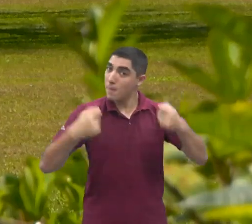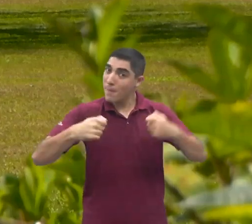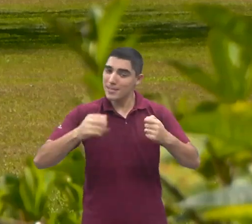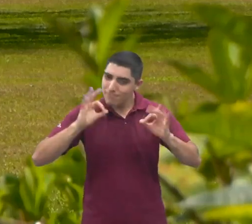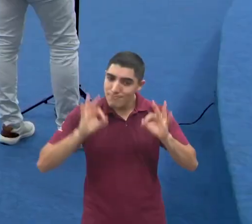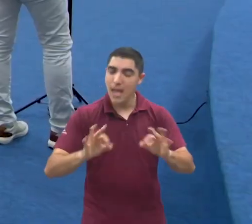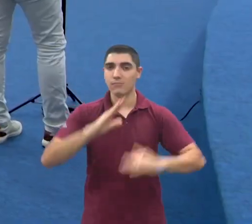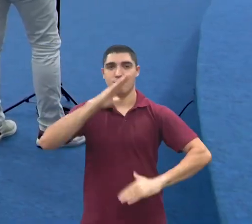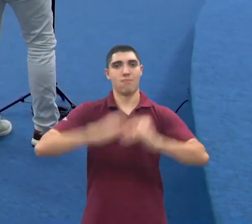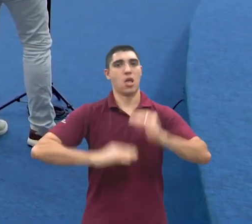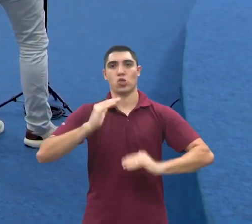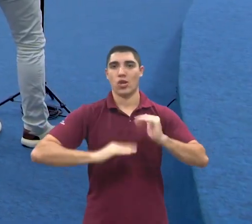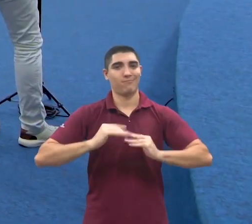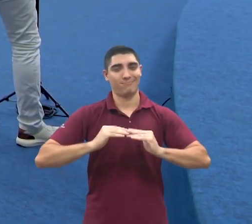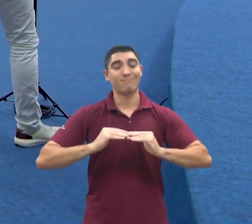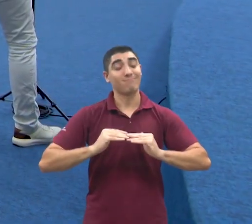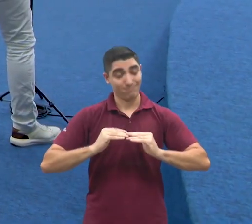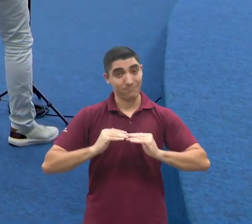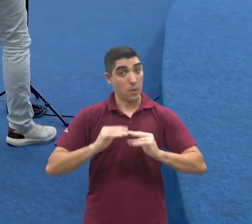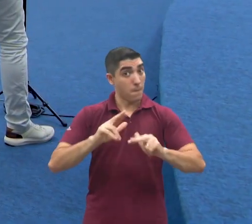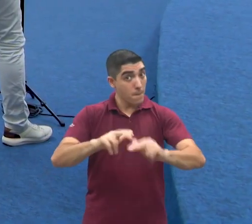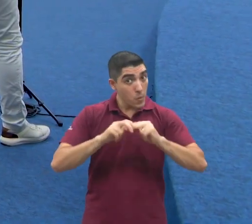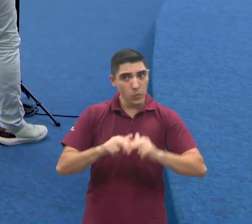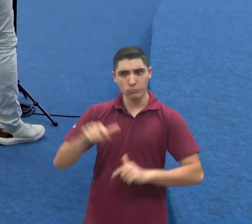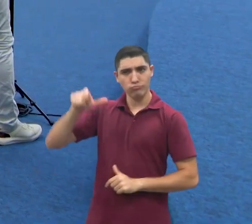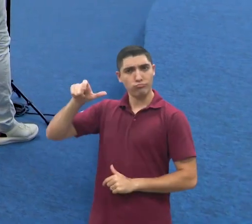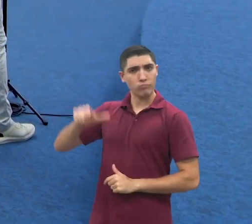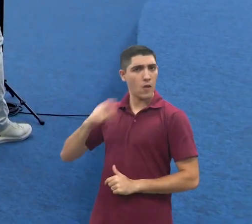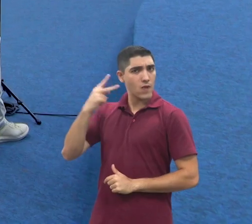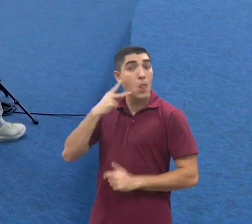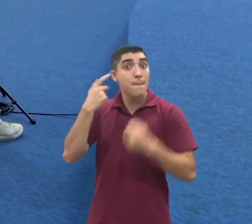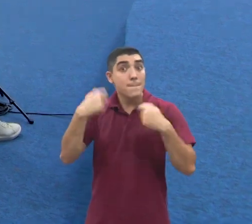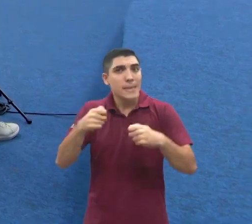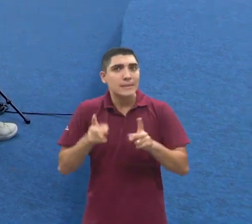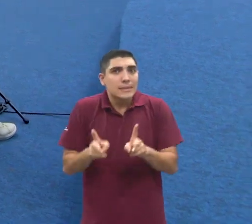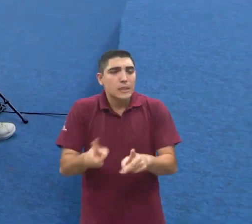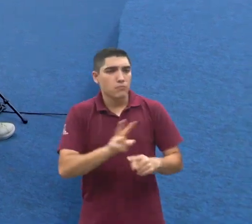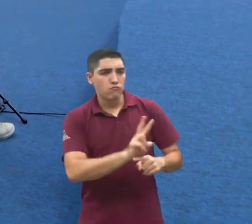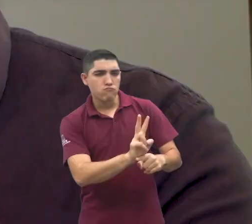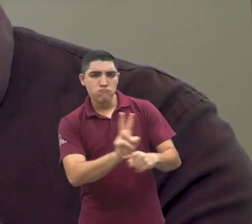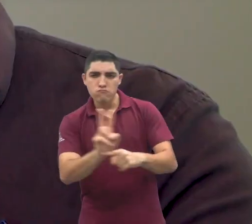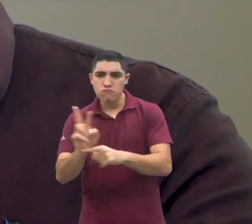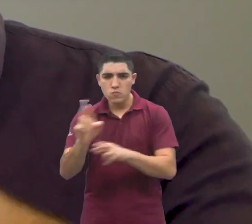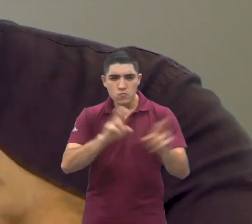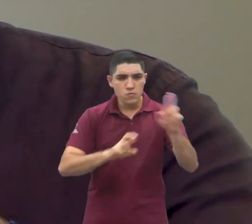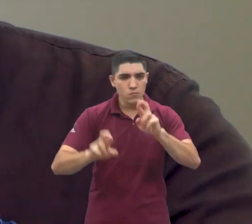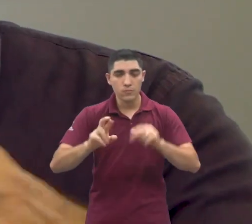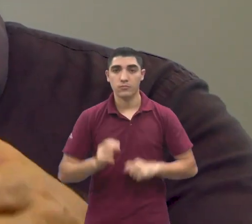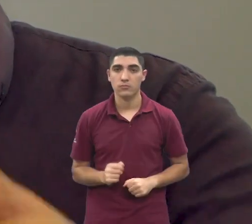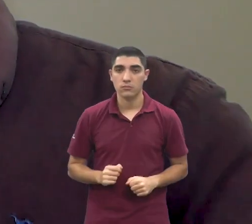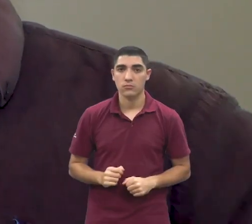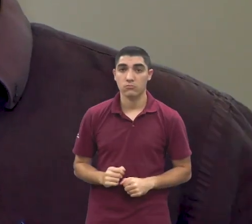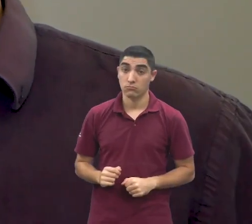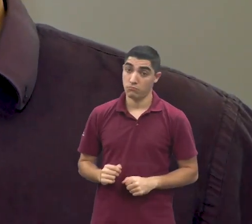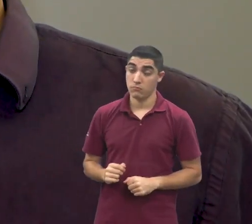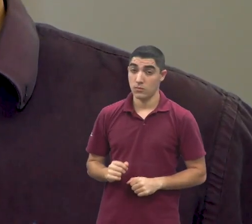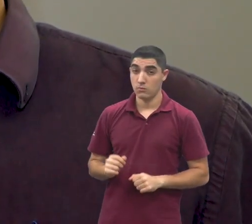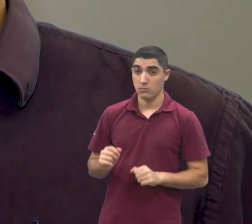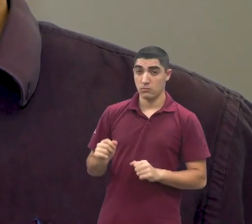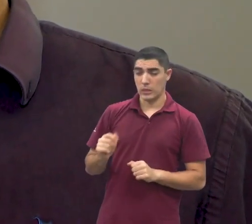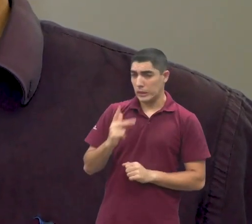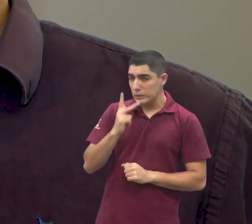na prática, e é aí que entra o trabalho de fiscalização dos parlamentares. Será que é bom para a